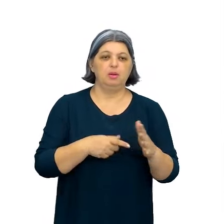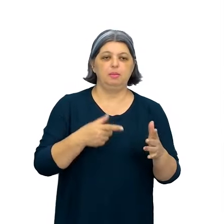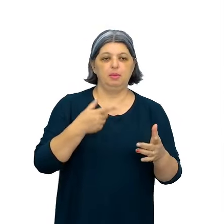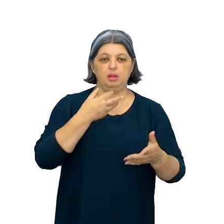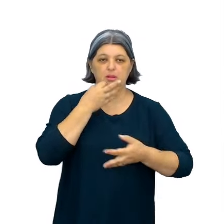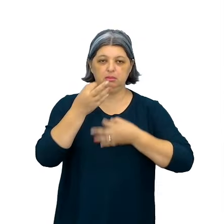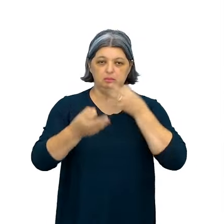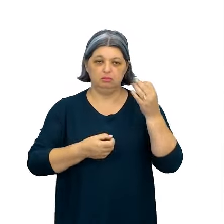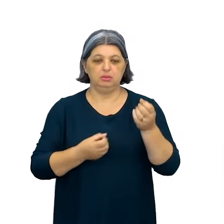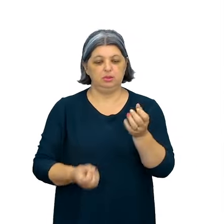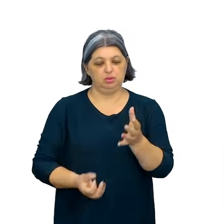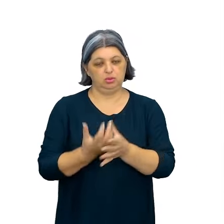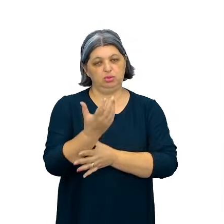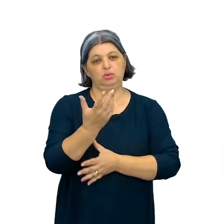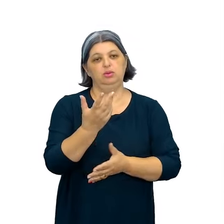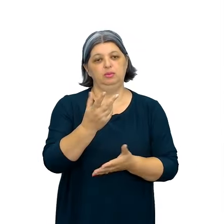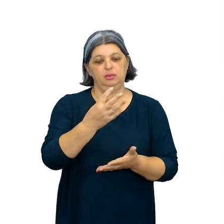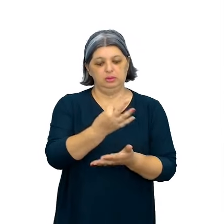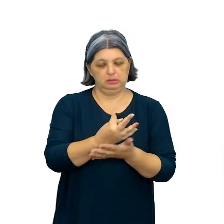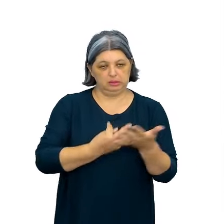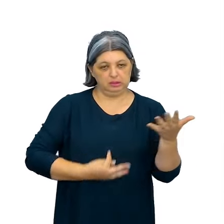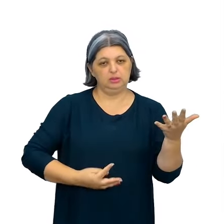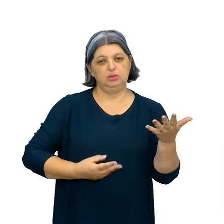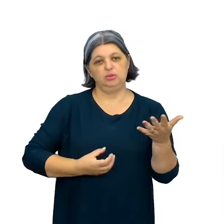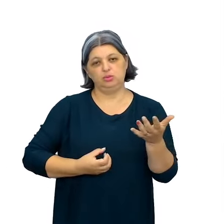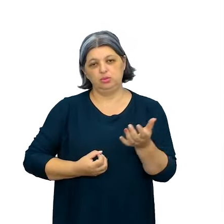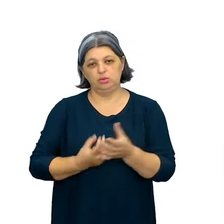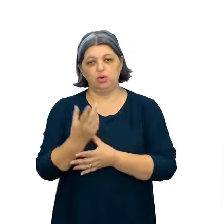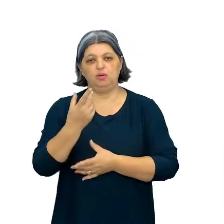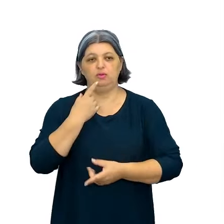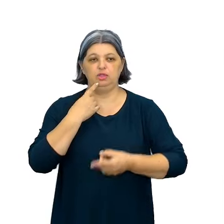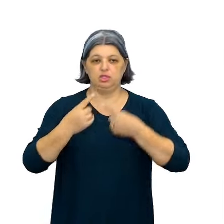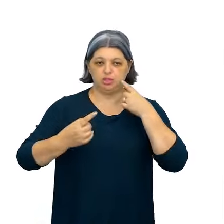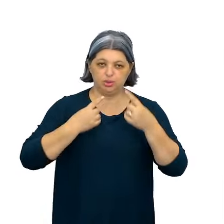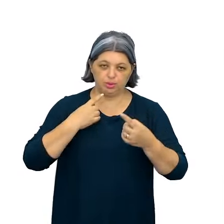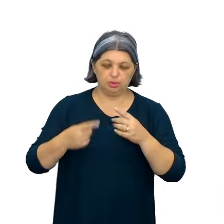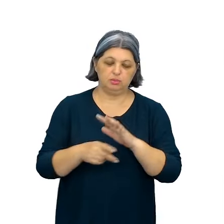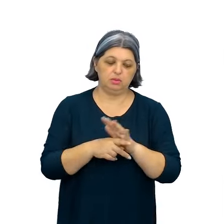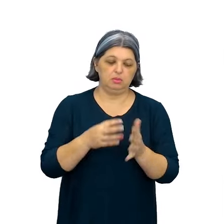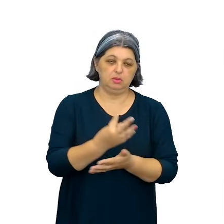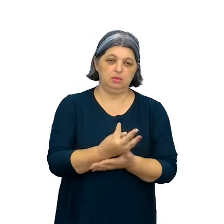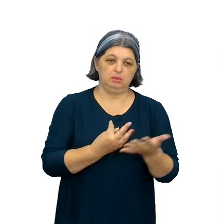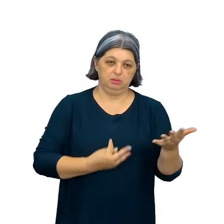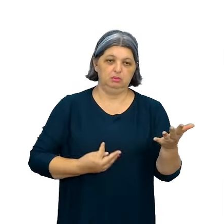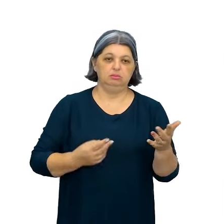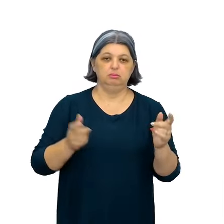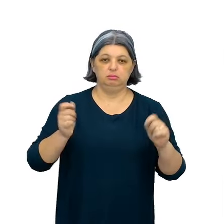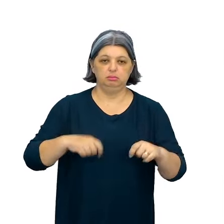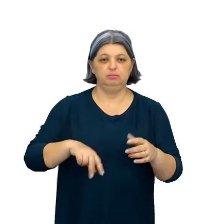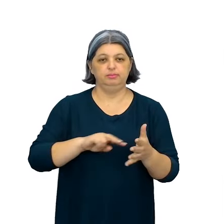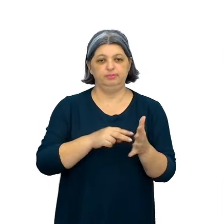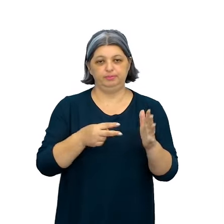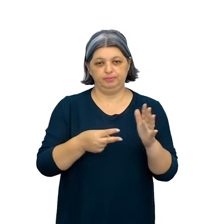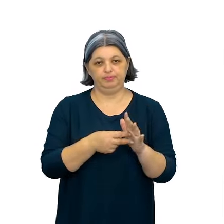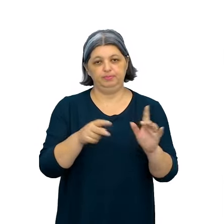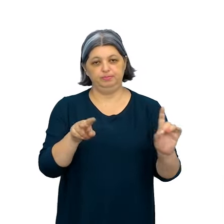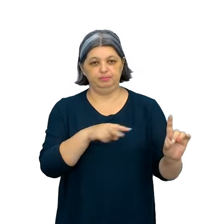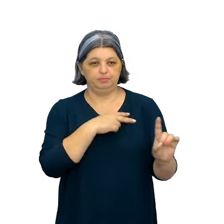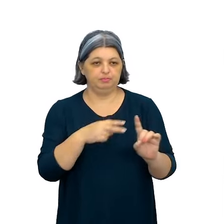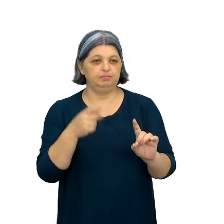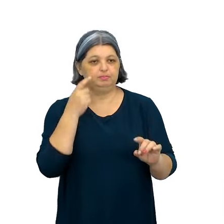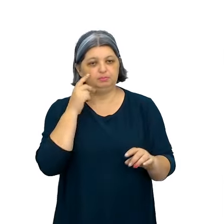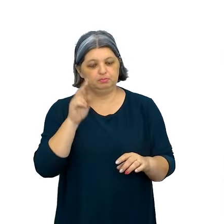novos discursos e novos textos. Nesse aspecto teórico, o discurso-texto permite a construção de sentidos e de apreciação de